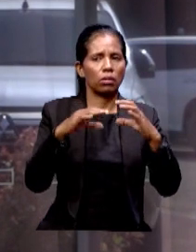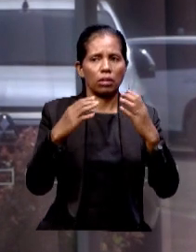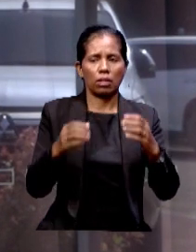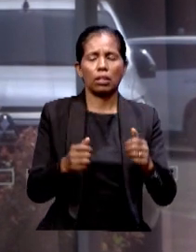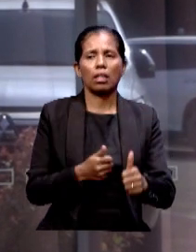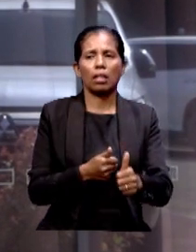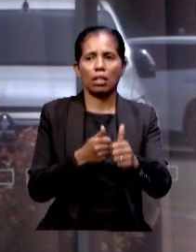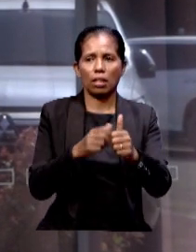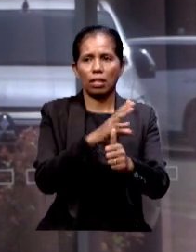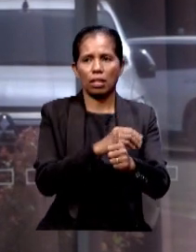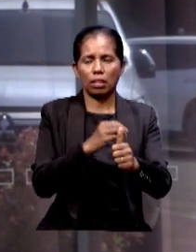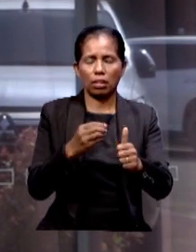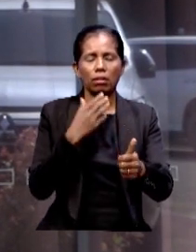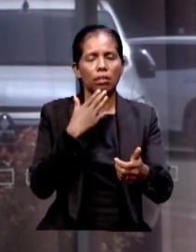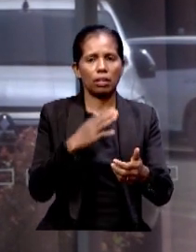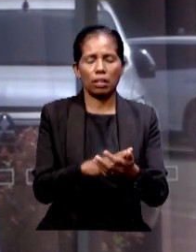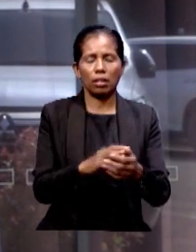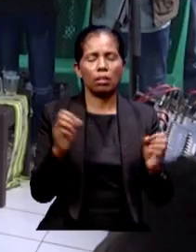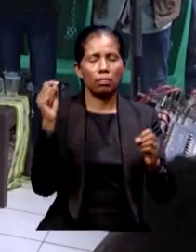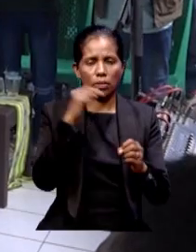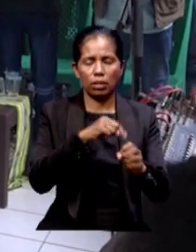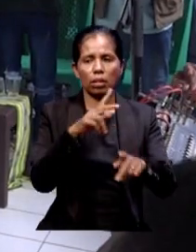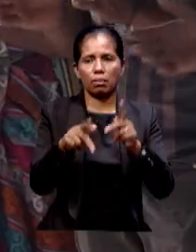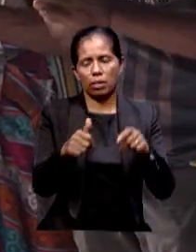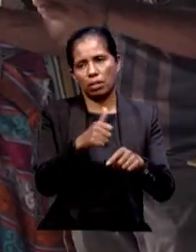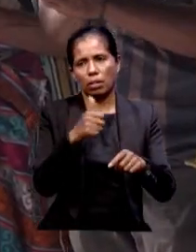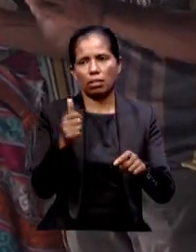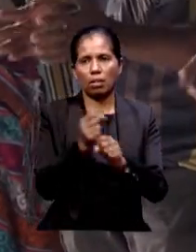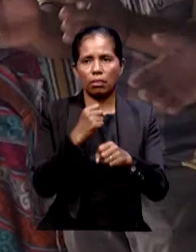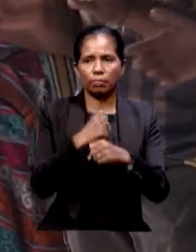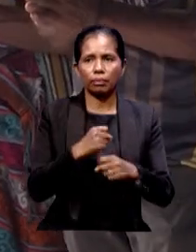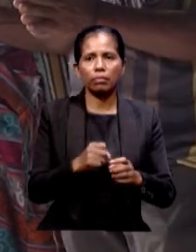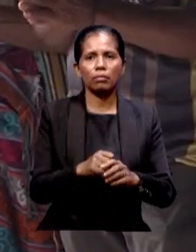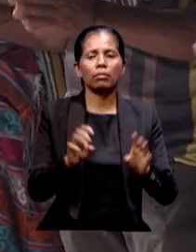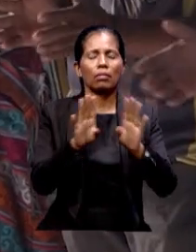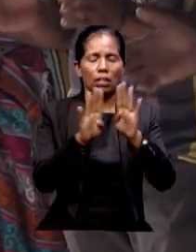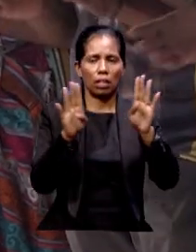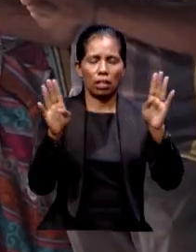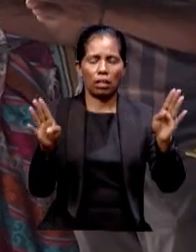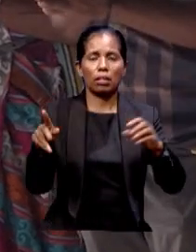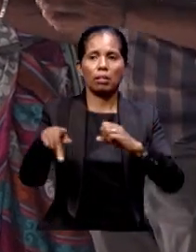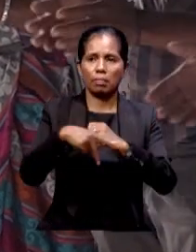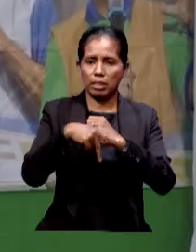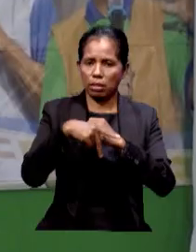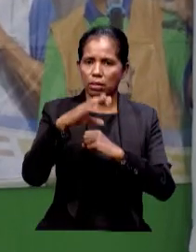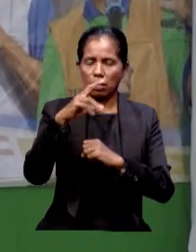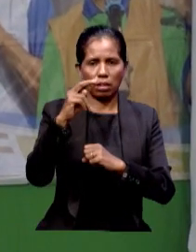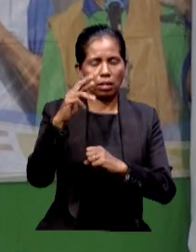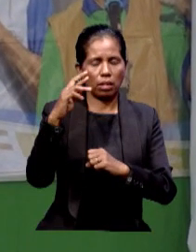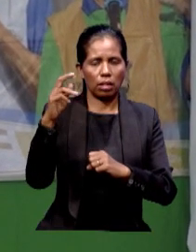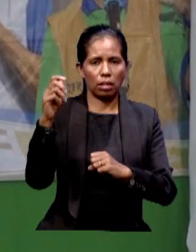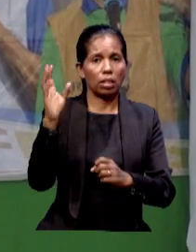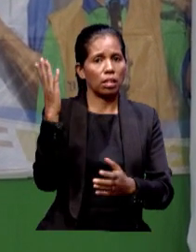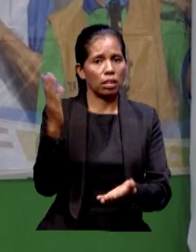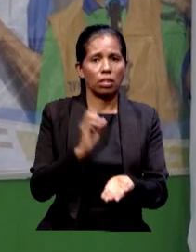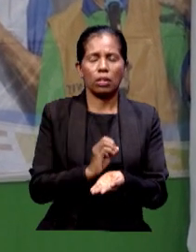maneira atu nega deit buat nebe mak emeselu kalo ne. Antes ne ia abertura consolidação partido CNRT e a região